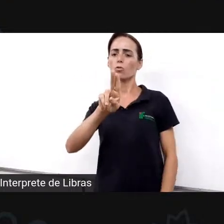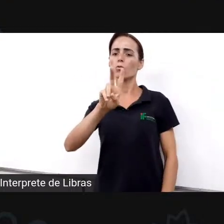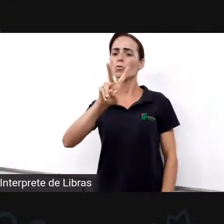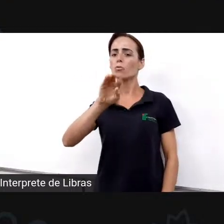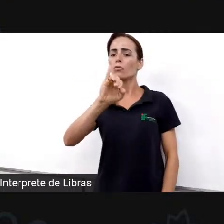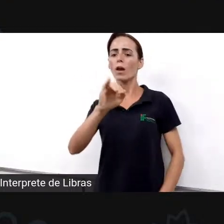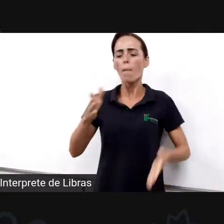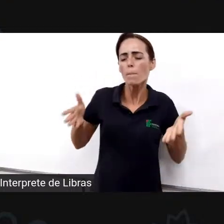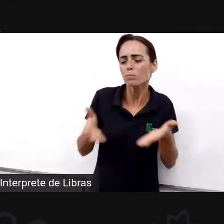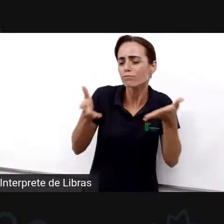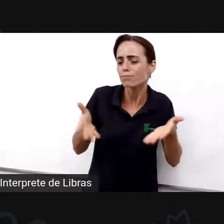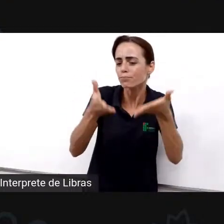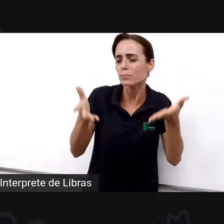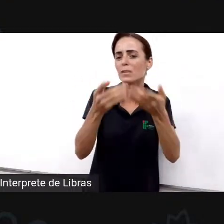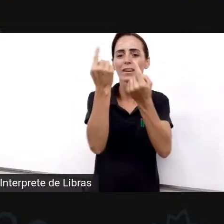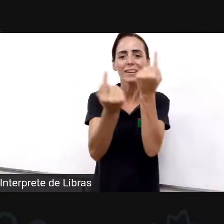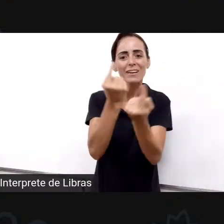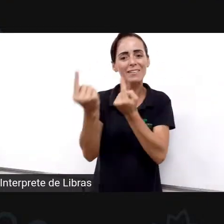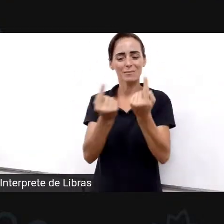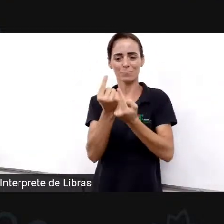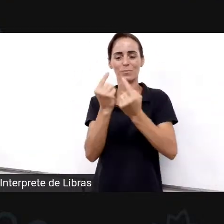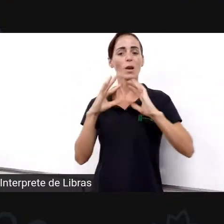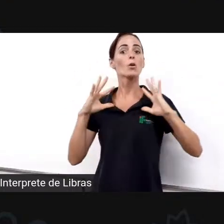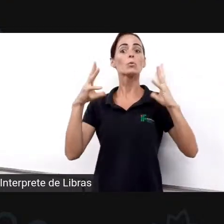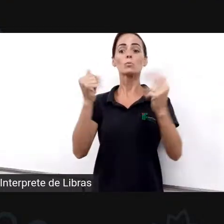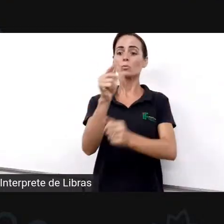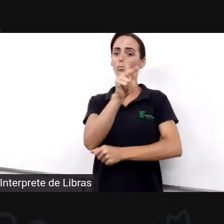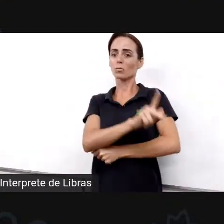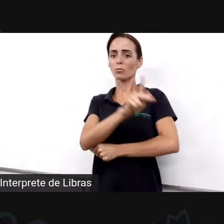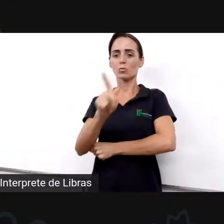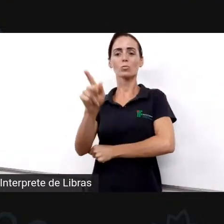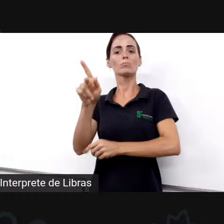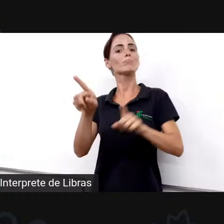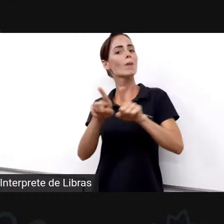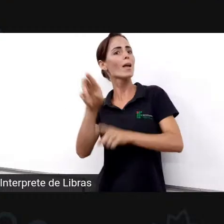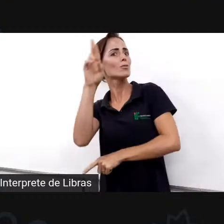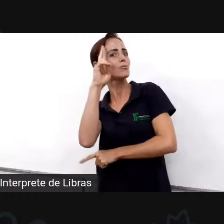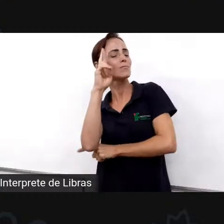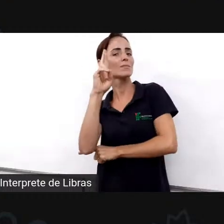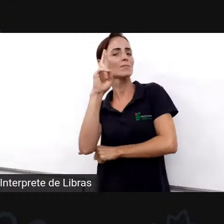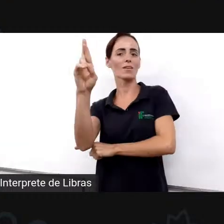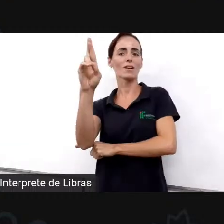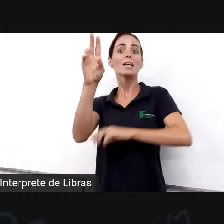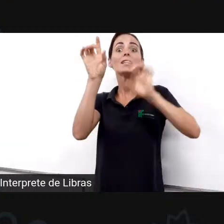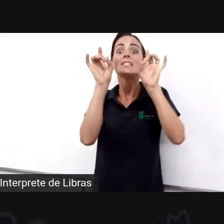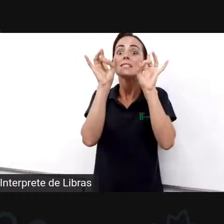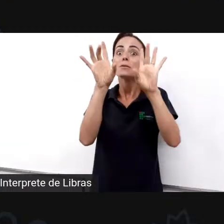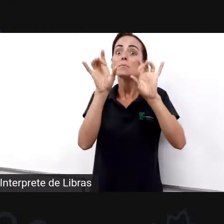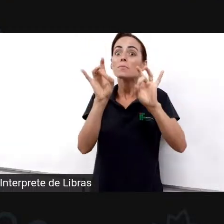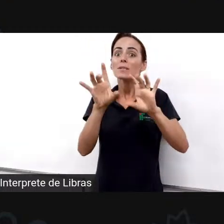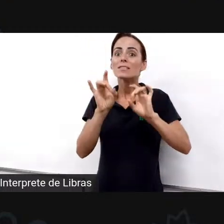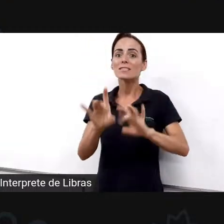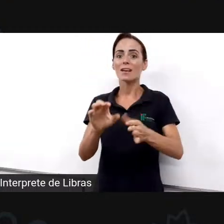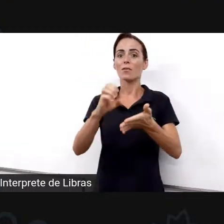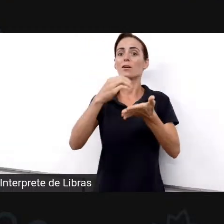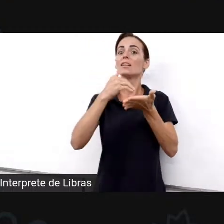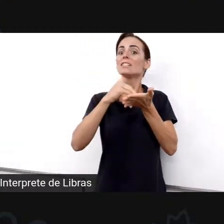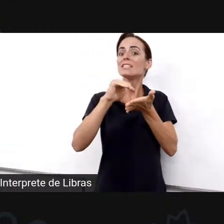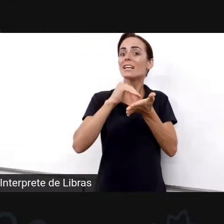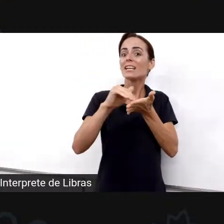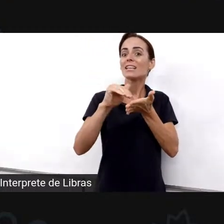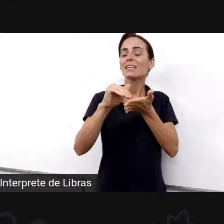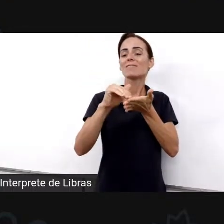enfim, todos os professores e direção. E em especial ao secretário Delmar, que não